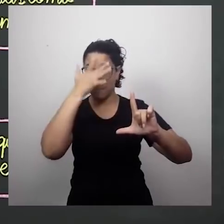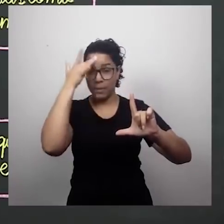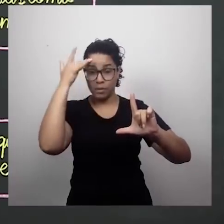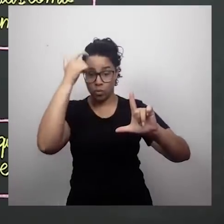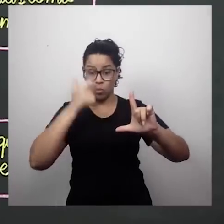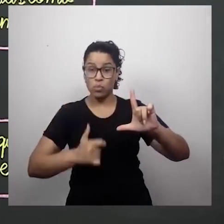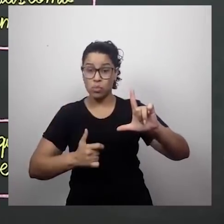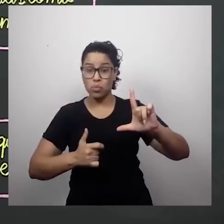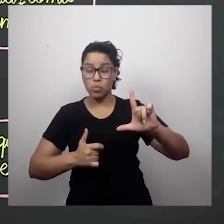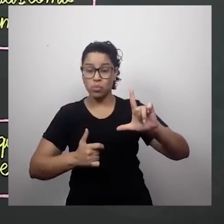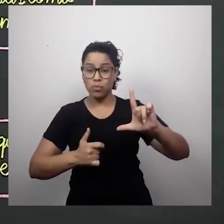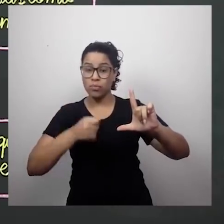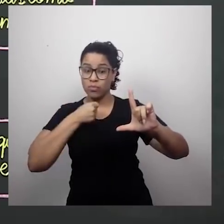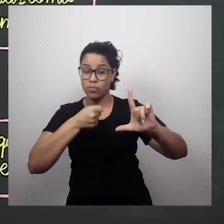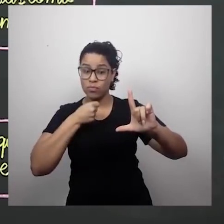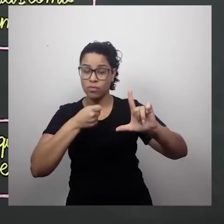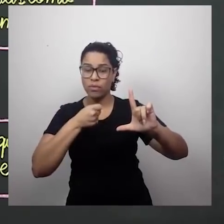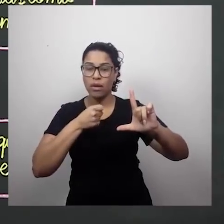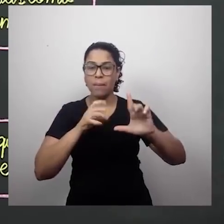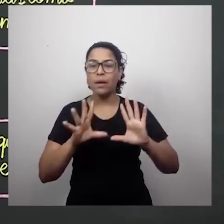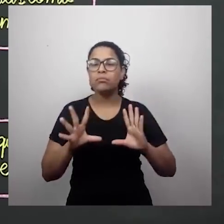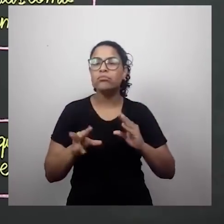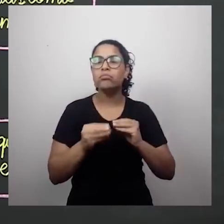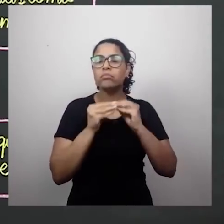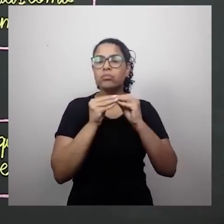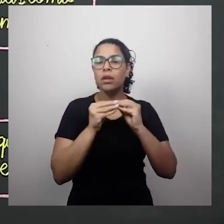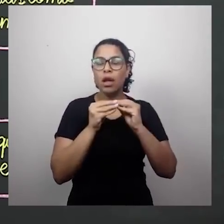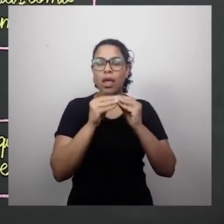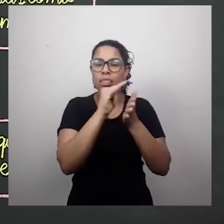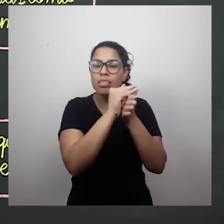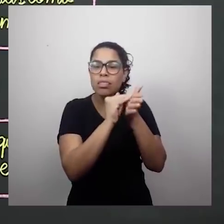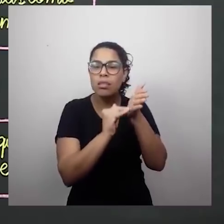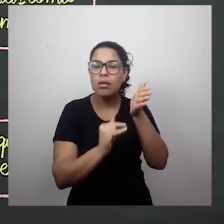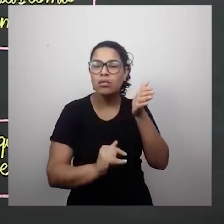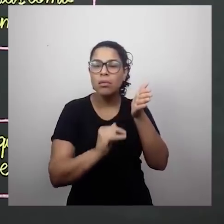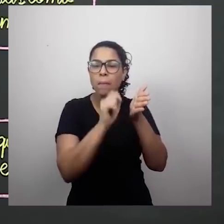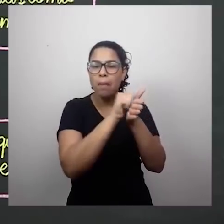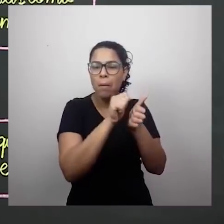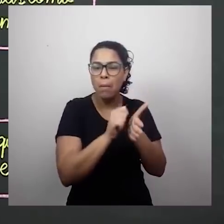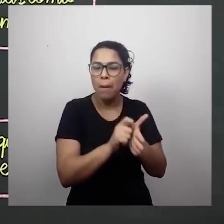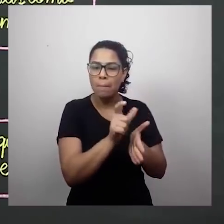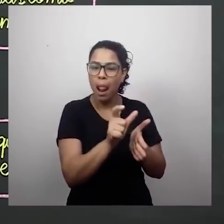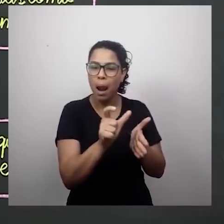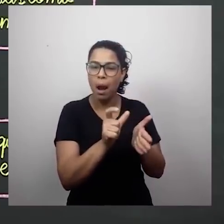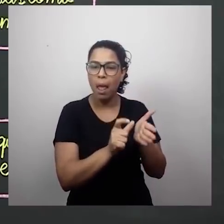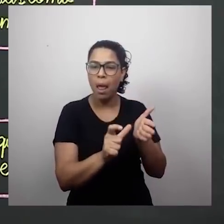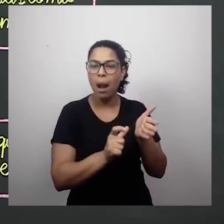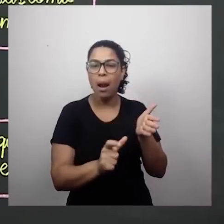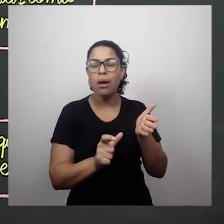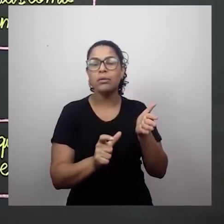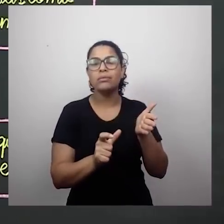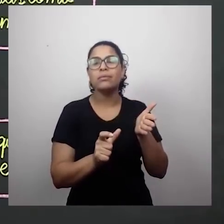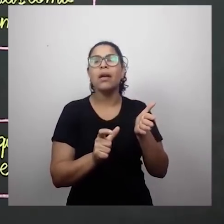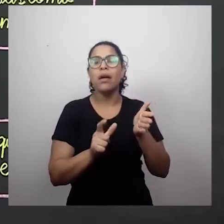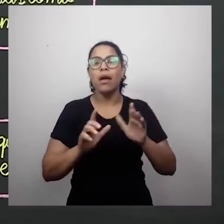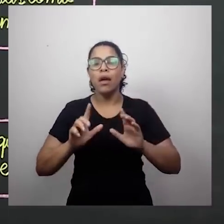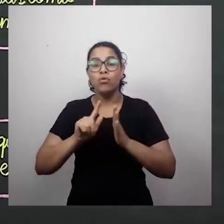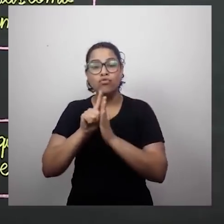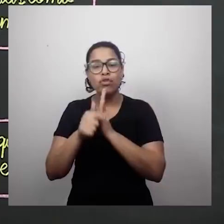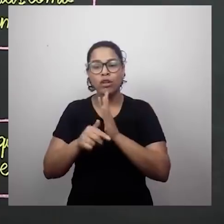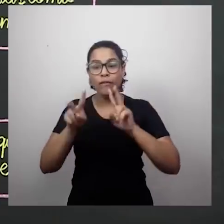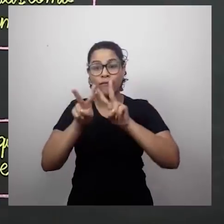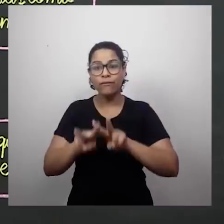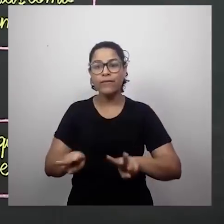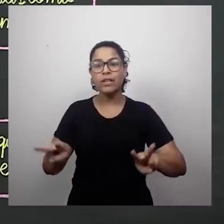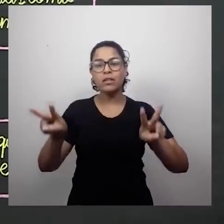se coloca de uma forma muito mais sintética. Não é um texto repleto de palavras, não, muito pelo contrário, é um gênero muito mais visual,